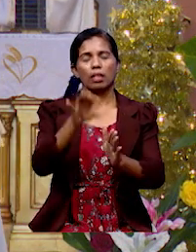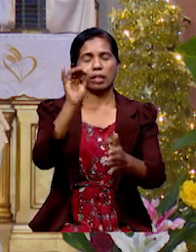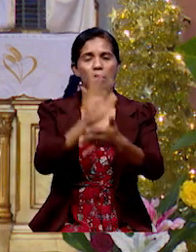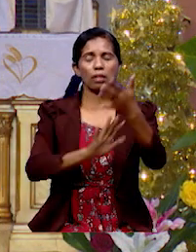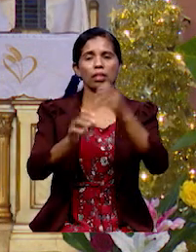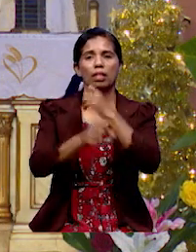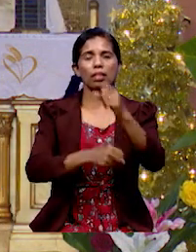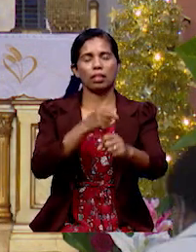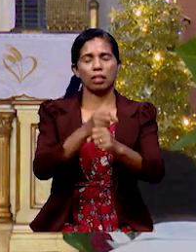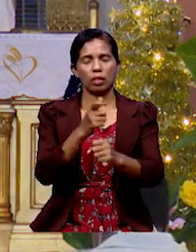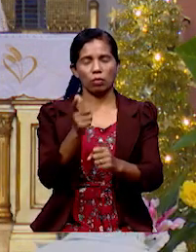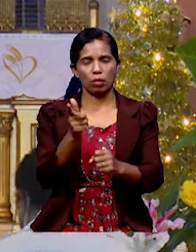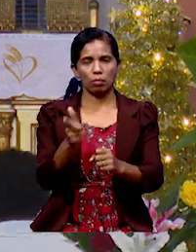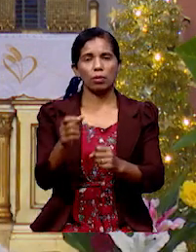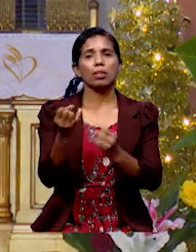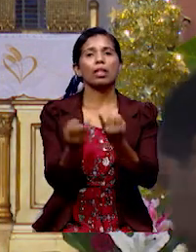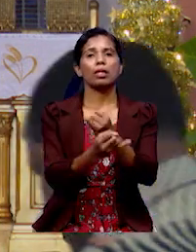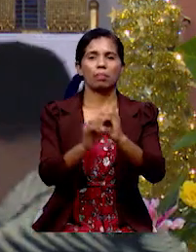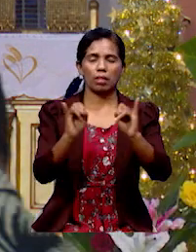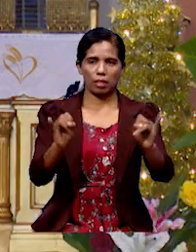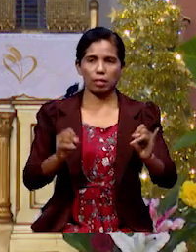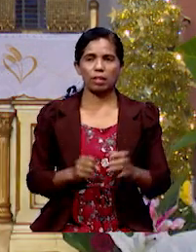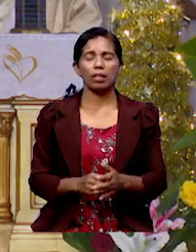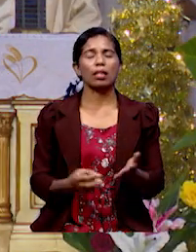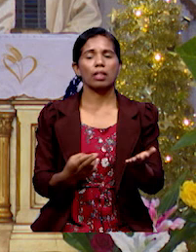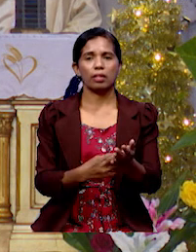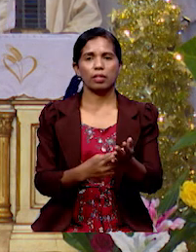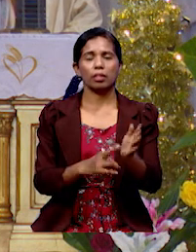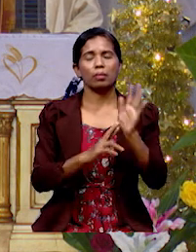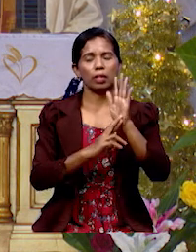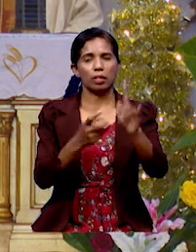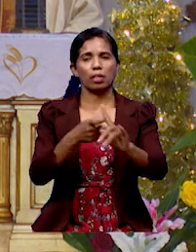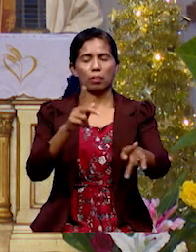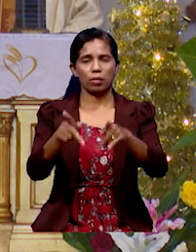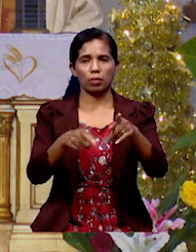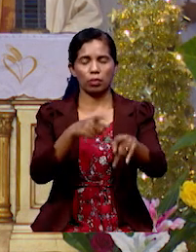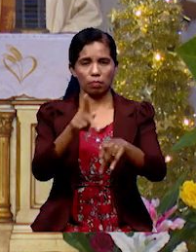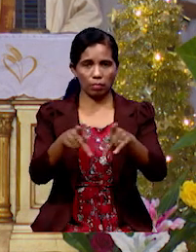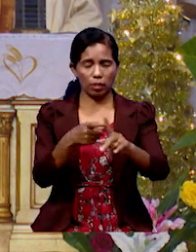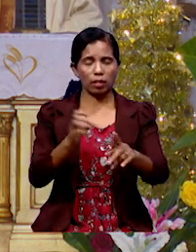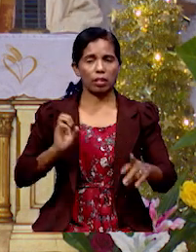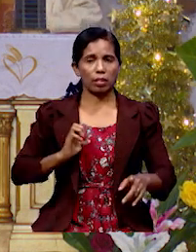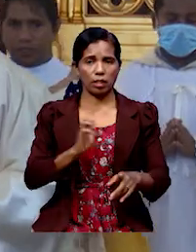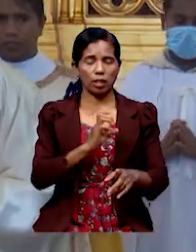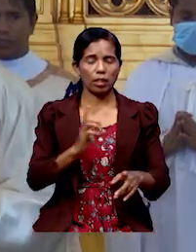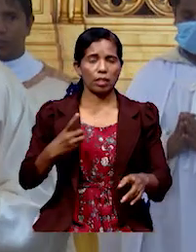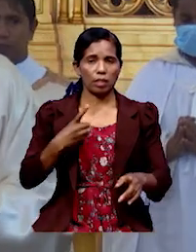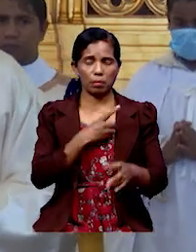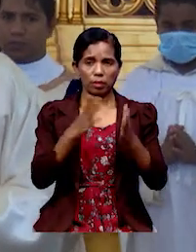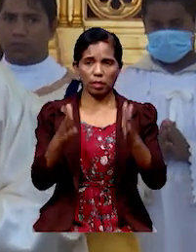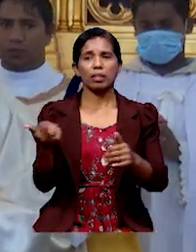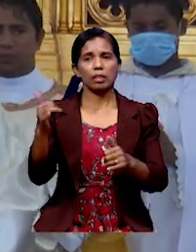Tinan Rua Nulo Restauração Independência. Representante povo Husi Bancada Parlamentar Sira, orgulho ho nomeação,